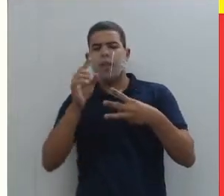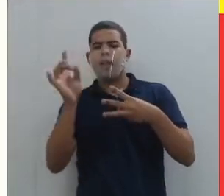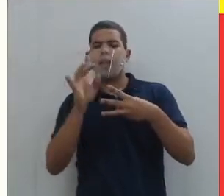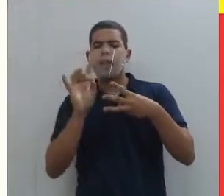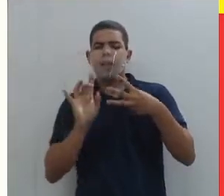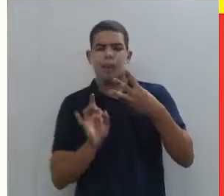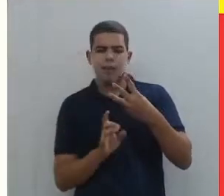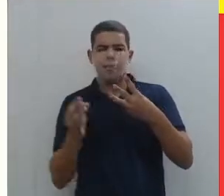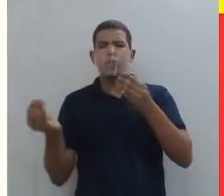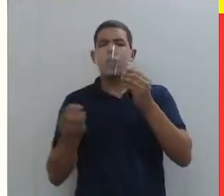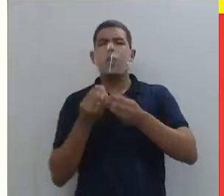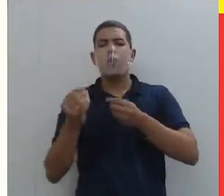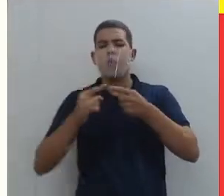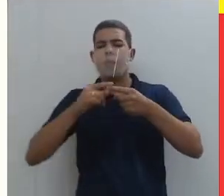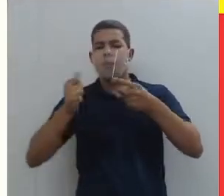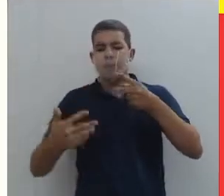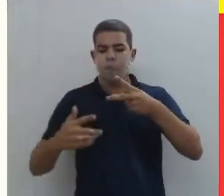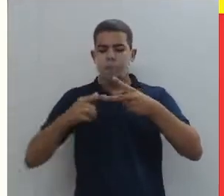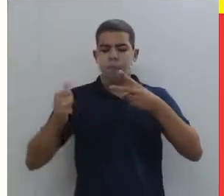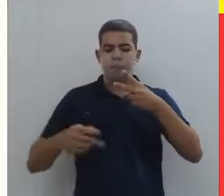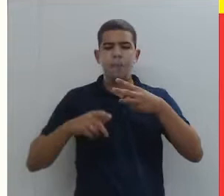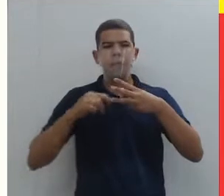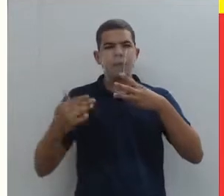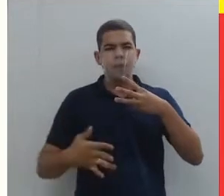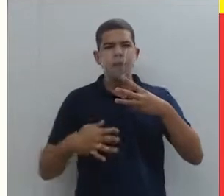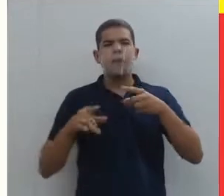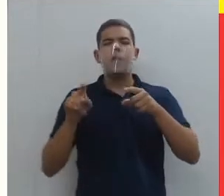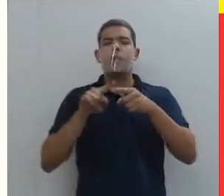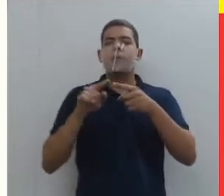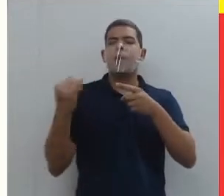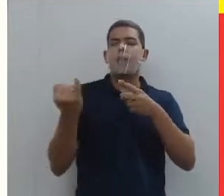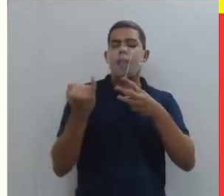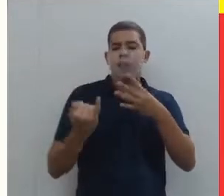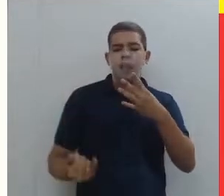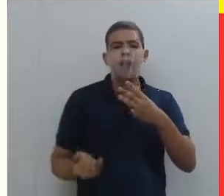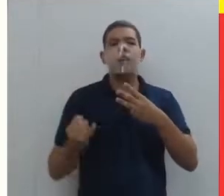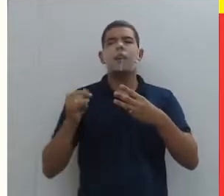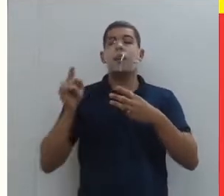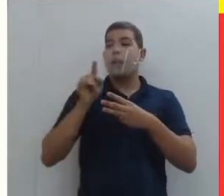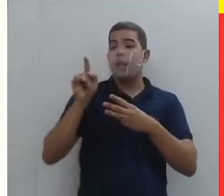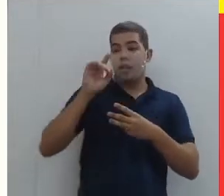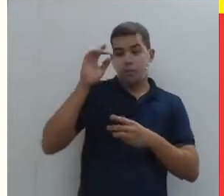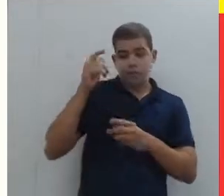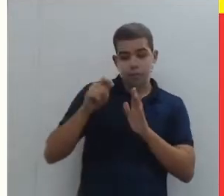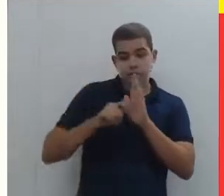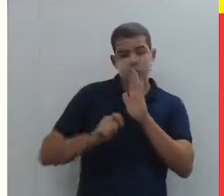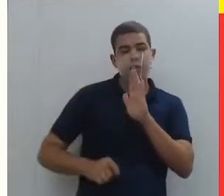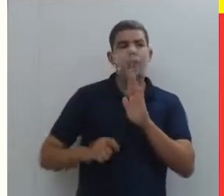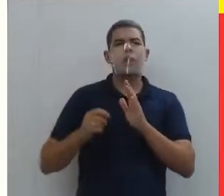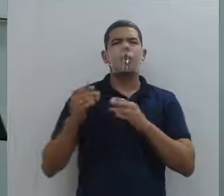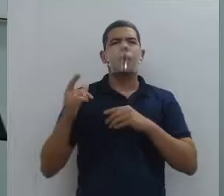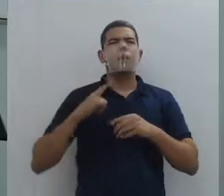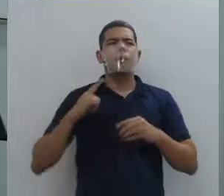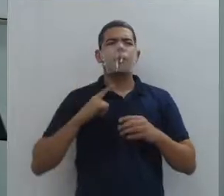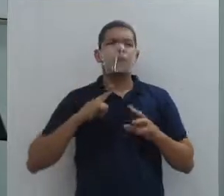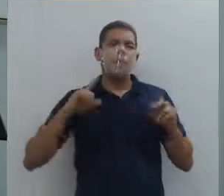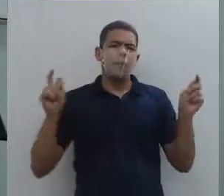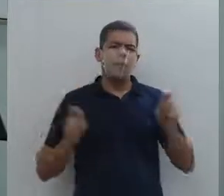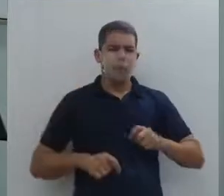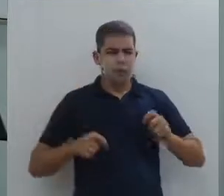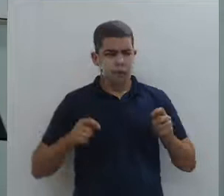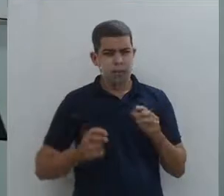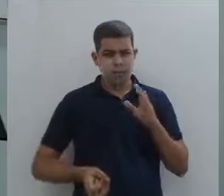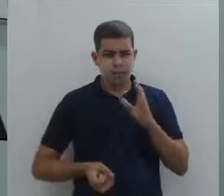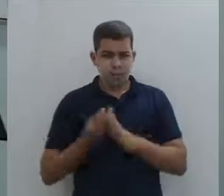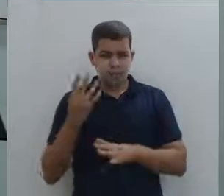teoria dessa, visando a importância e o que aqueles autores acreditavam nessa teoria para chegar a